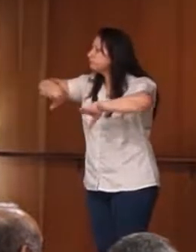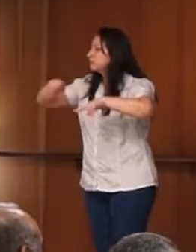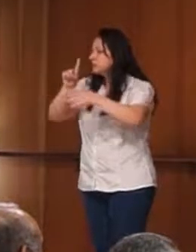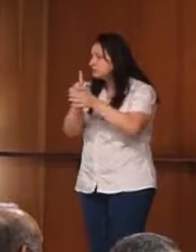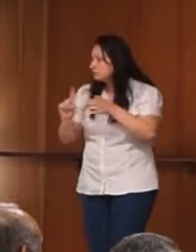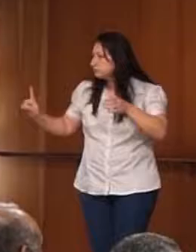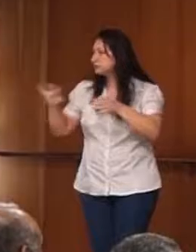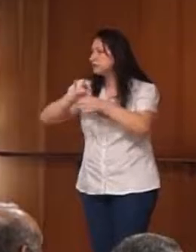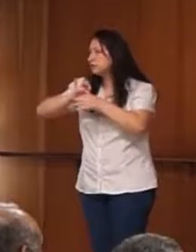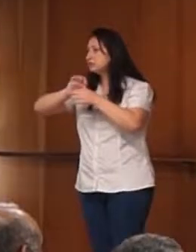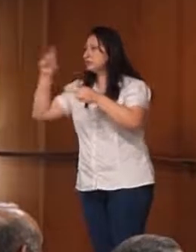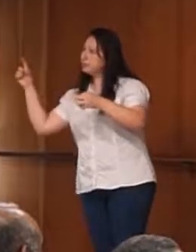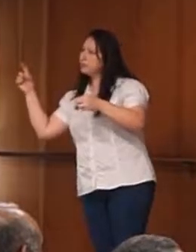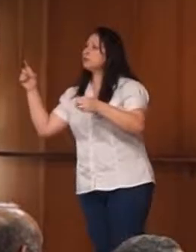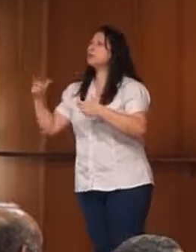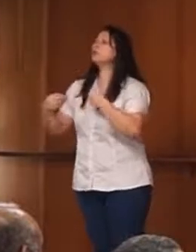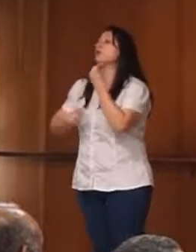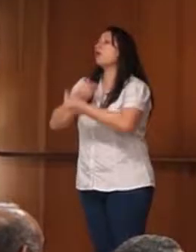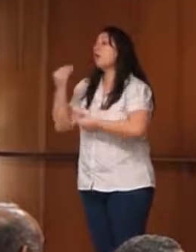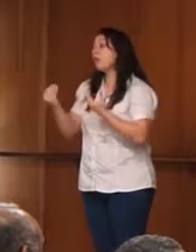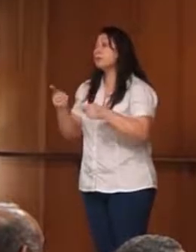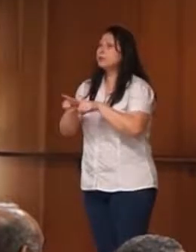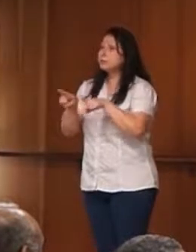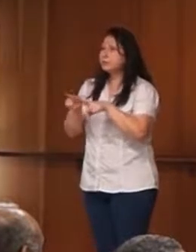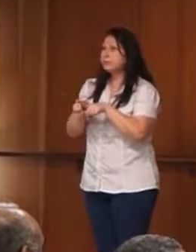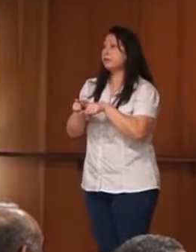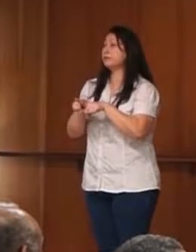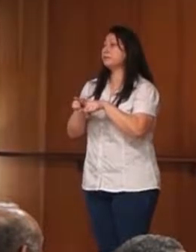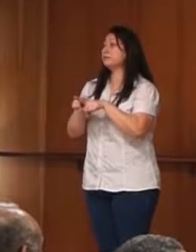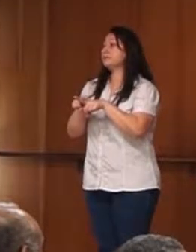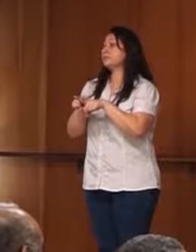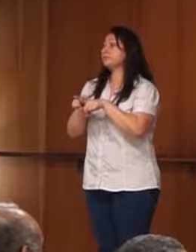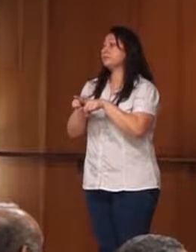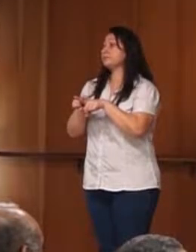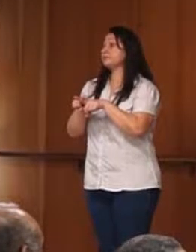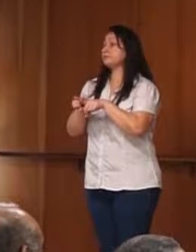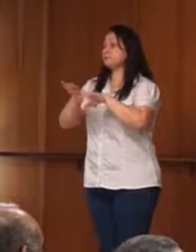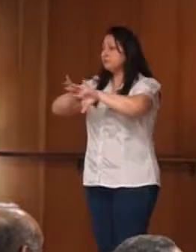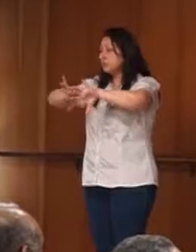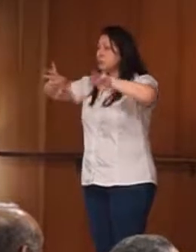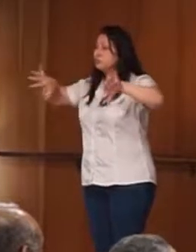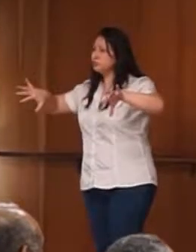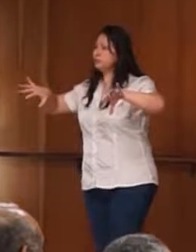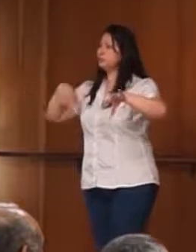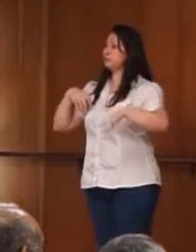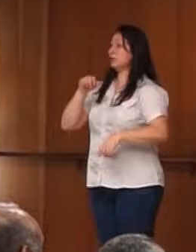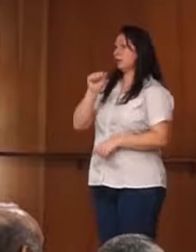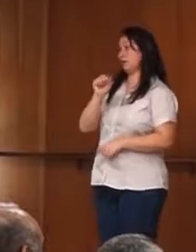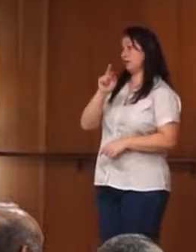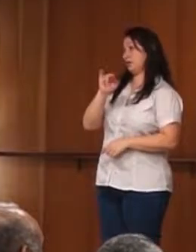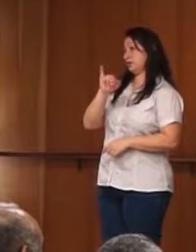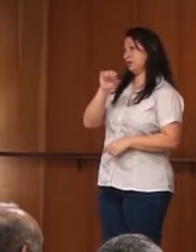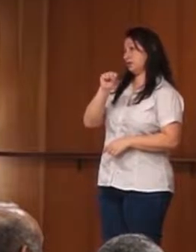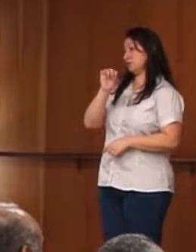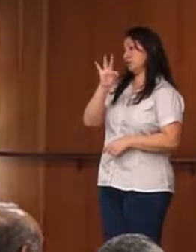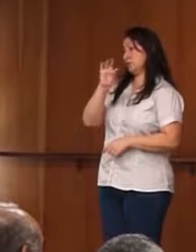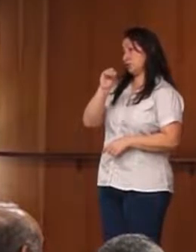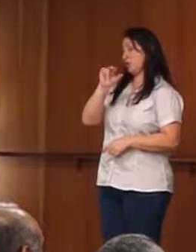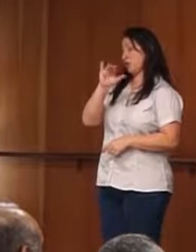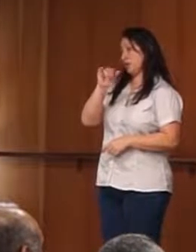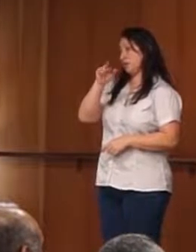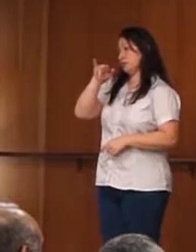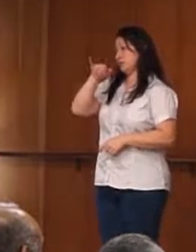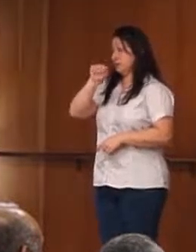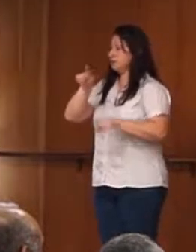que se dividiram entre uma aristocracia e uma plebe, e mais ainda,